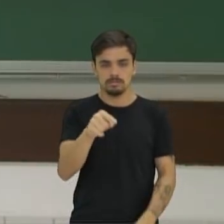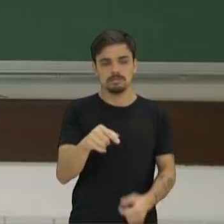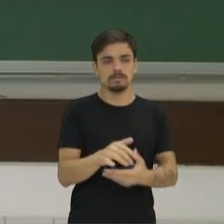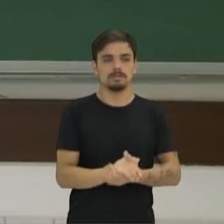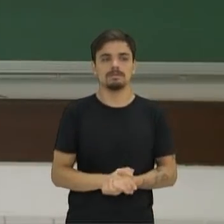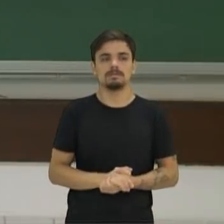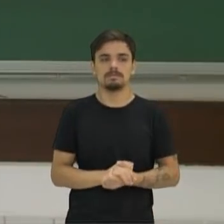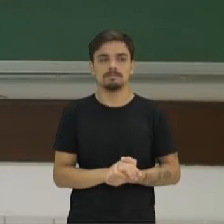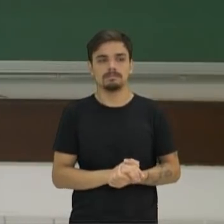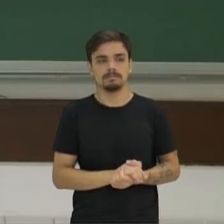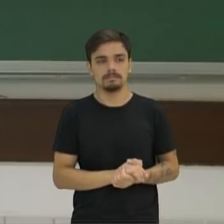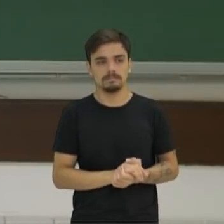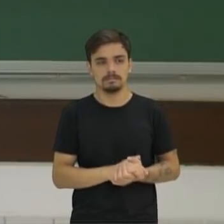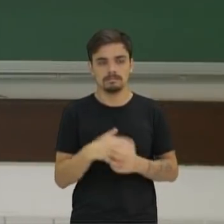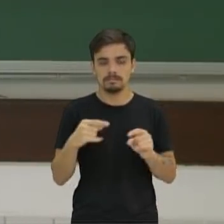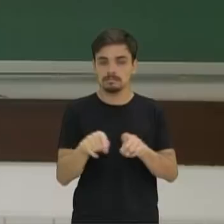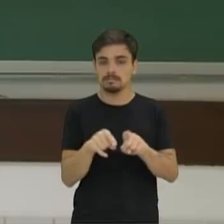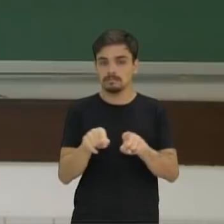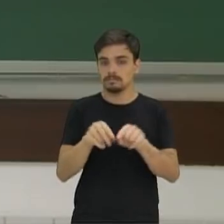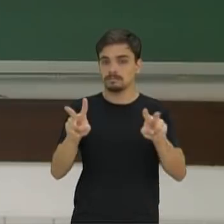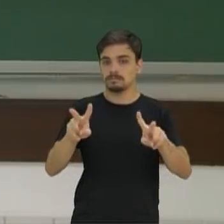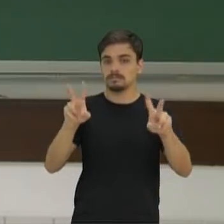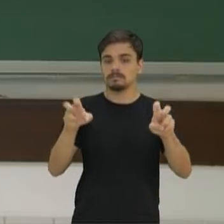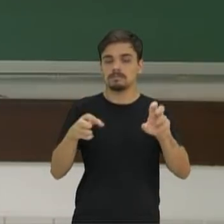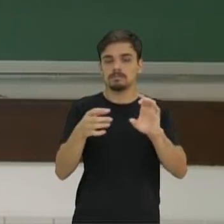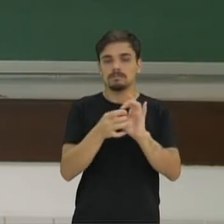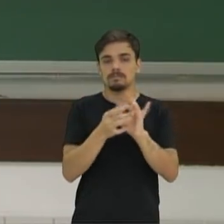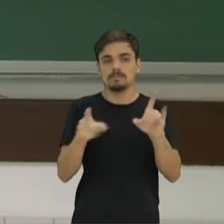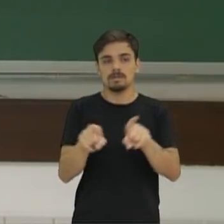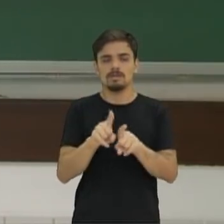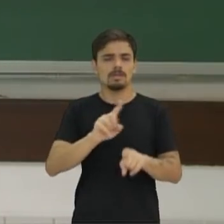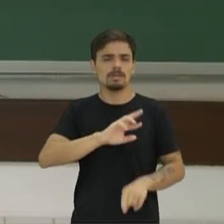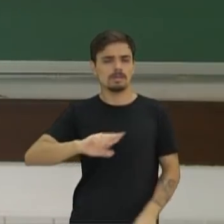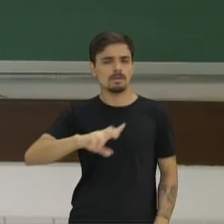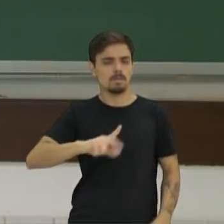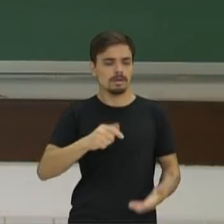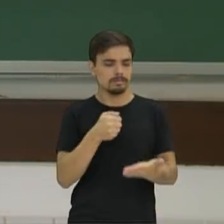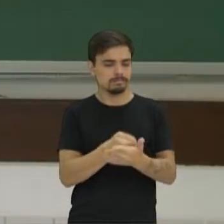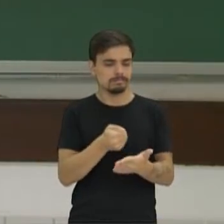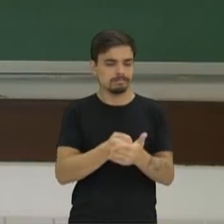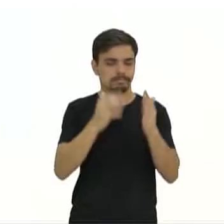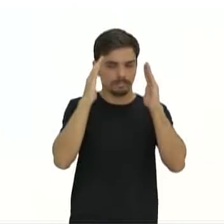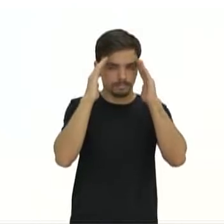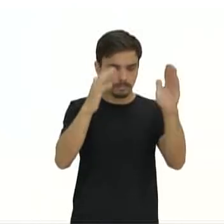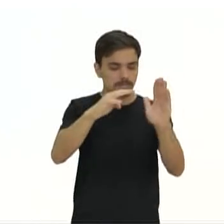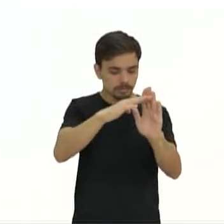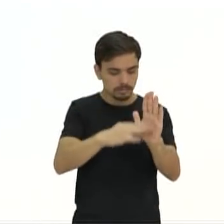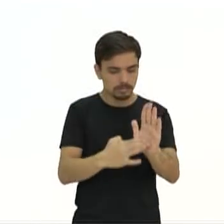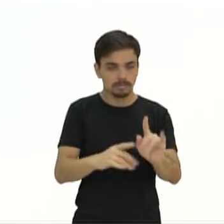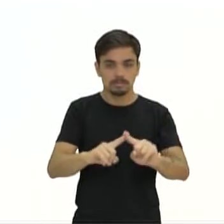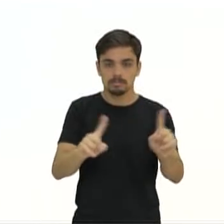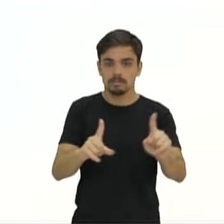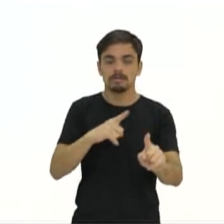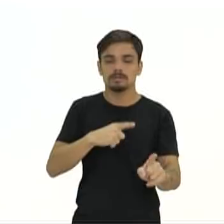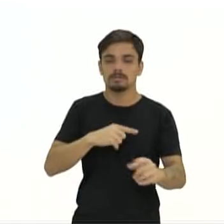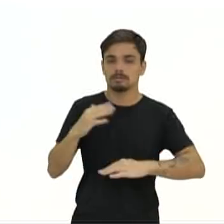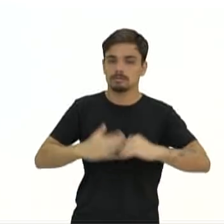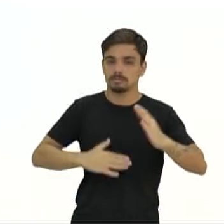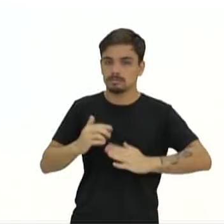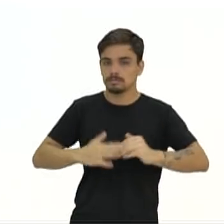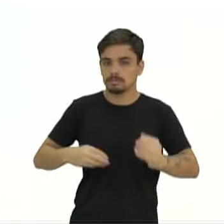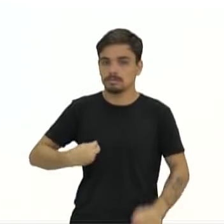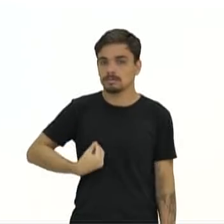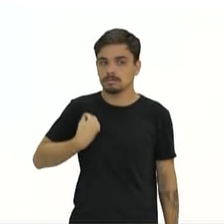No trecho, liberdade não vem de correr atrás de deveres impostos de fora, mas de construir a nossa existência para